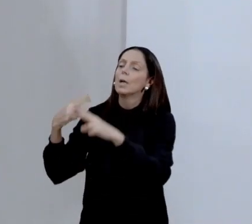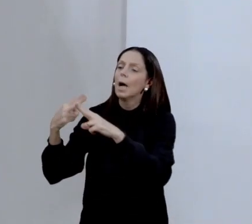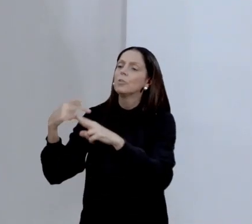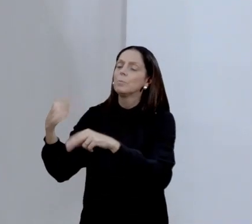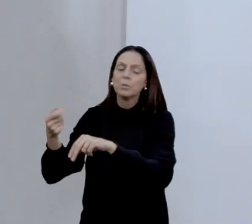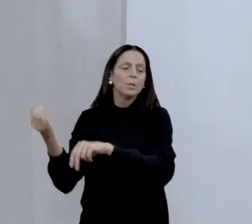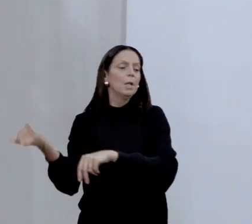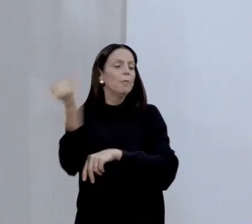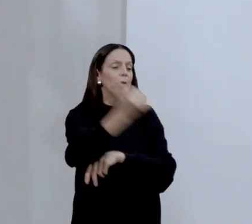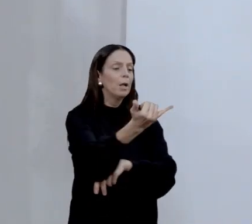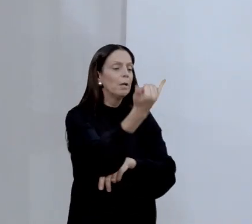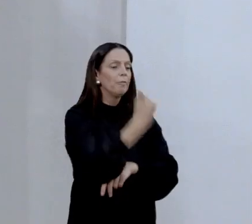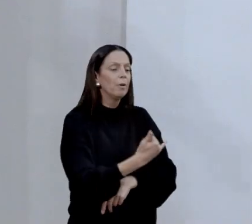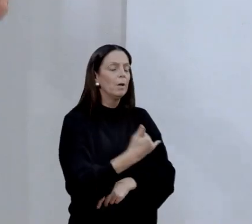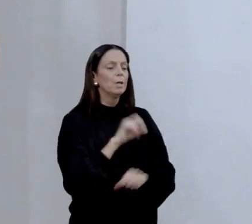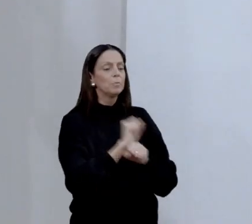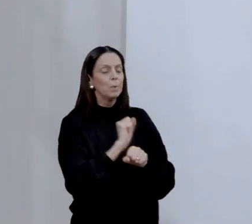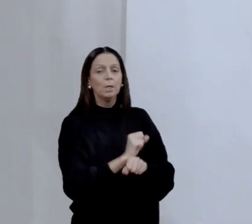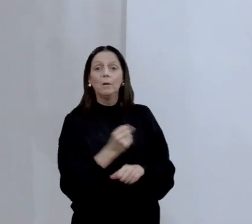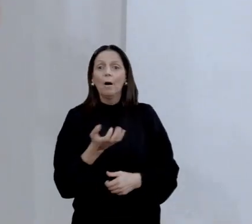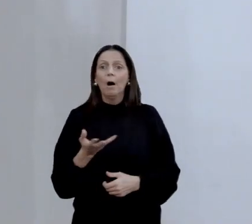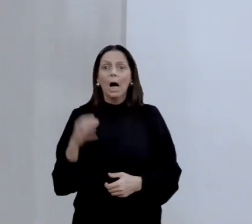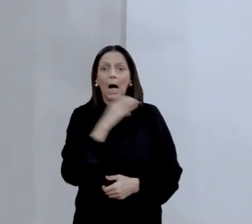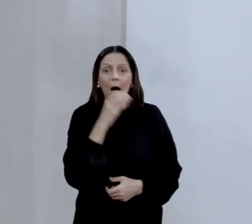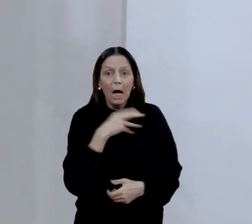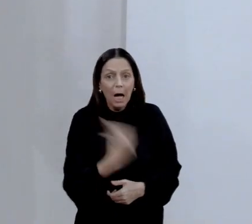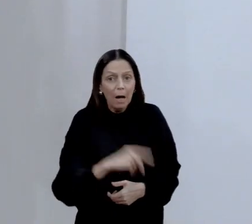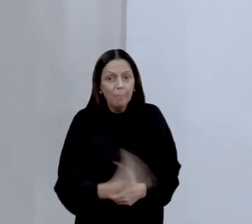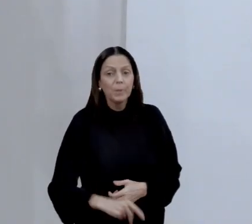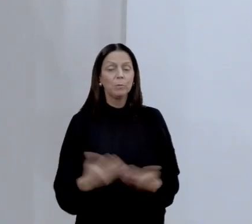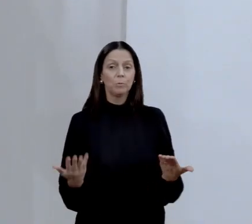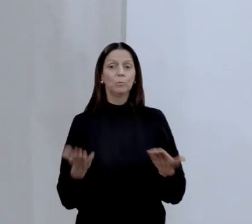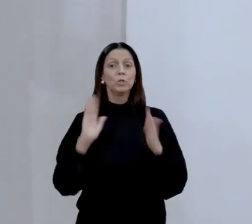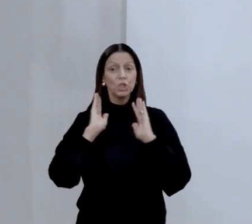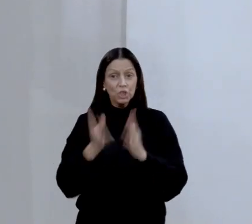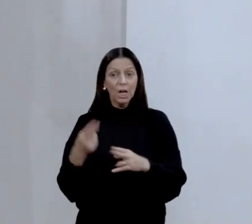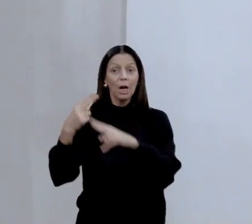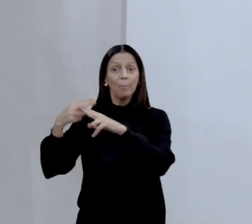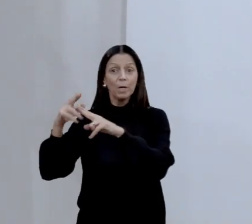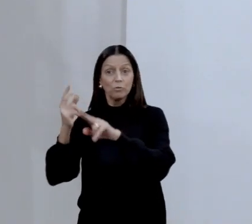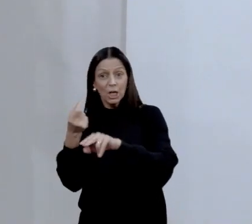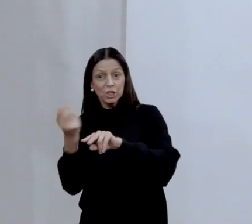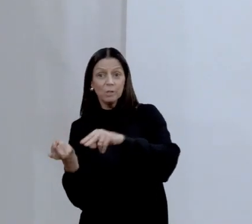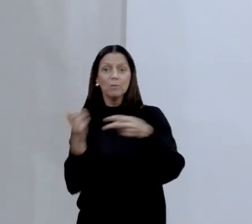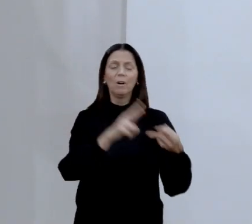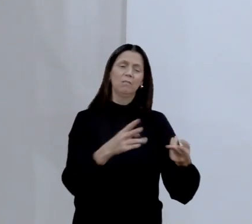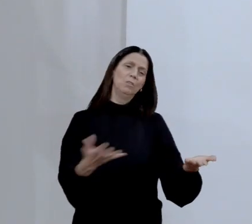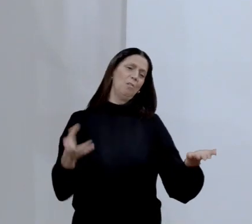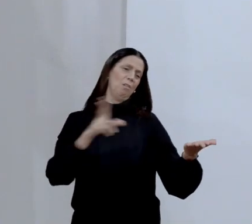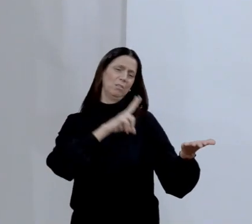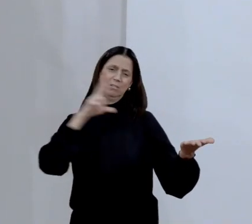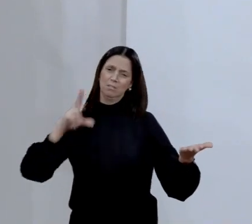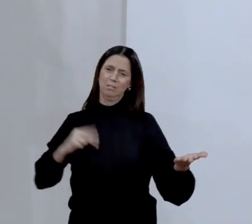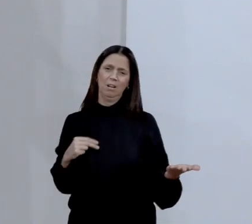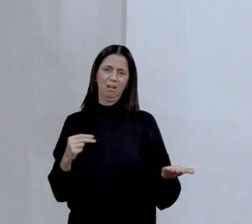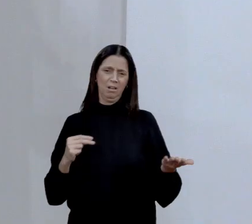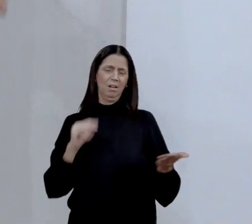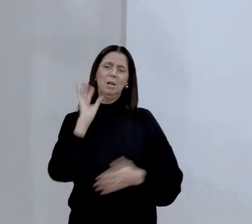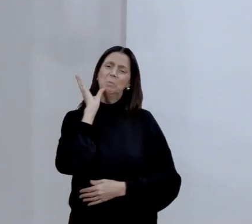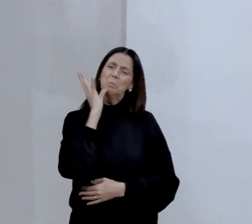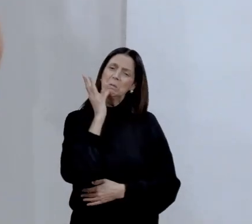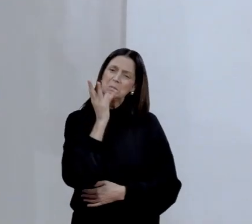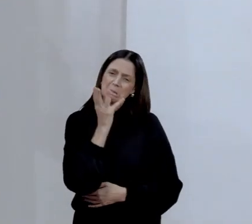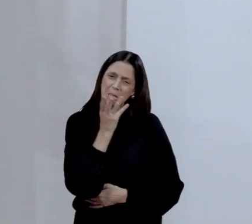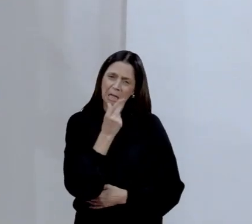devolutiva. Daí eu tenho que de novo ficar acompanhando para agilizar dentro da prefeitura, porque a Caixa Econômica fez a sua parte. E assim vai. É uma morosidade, né, uma